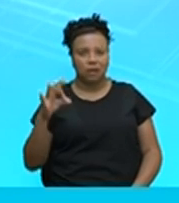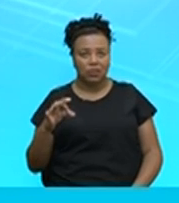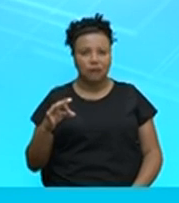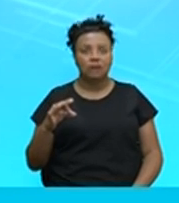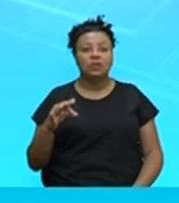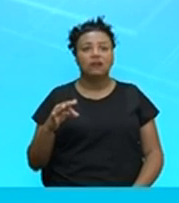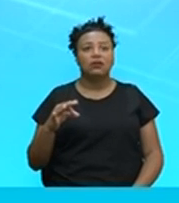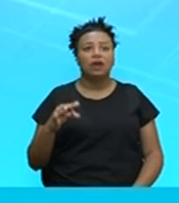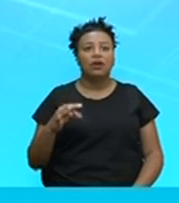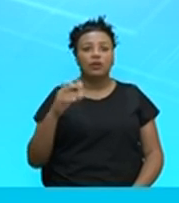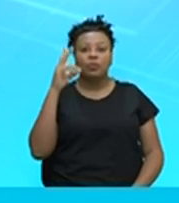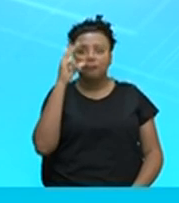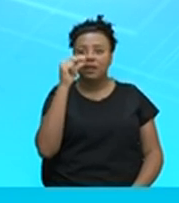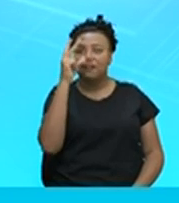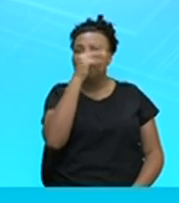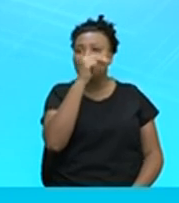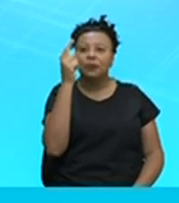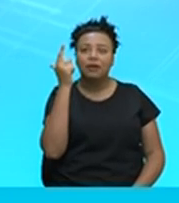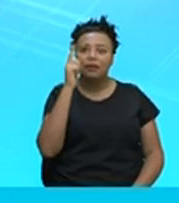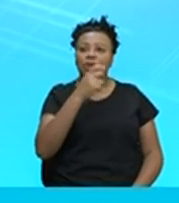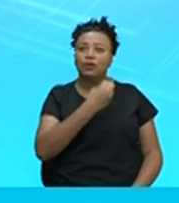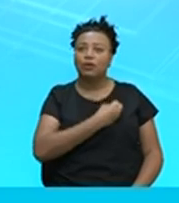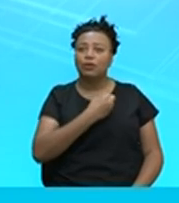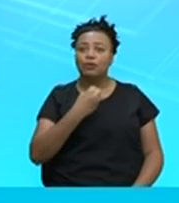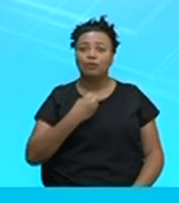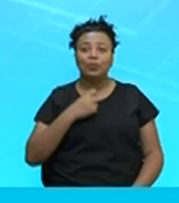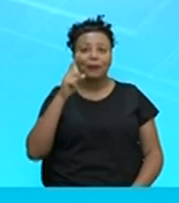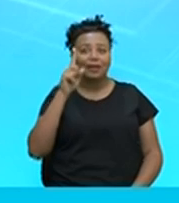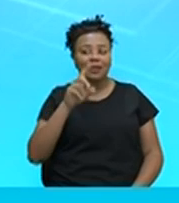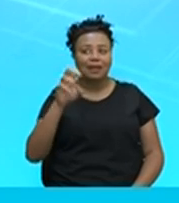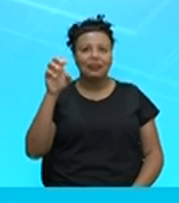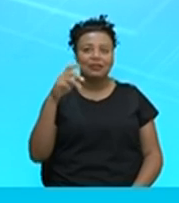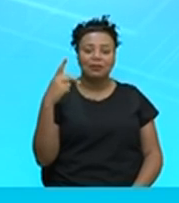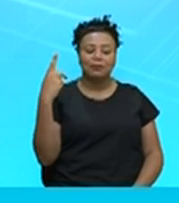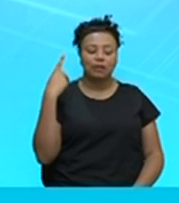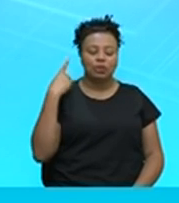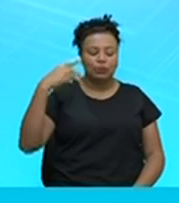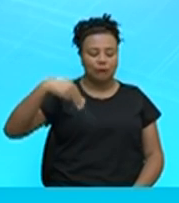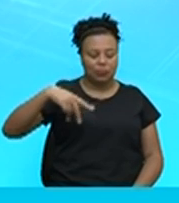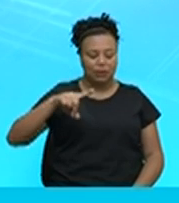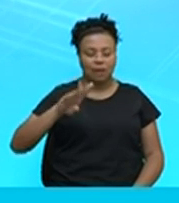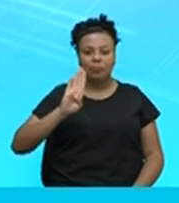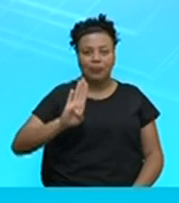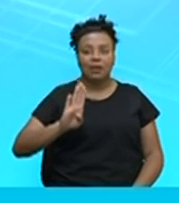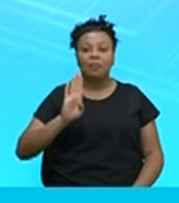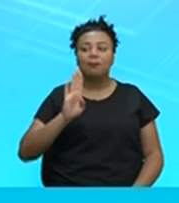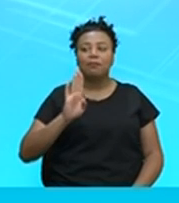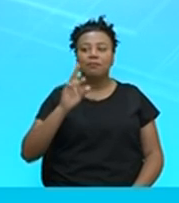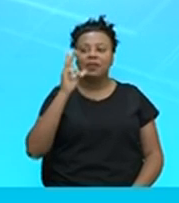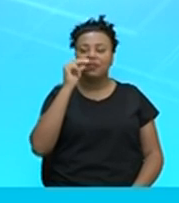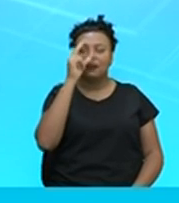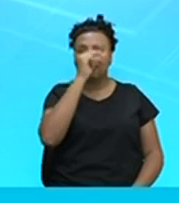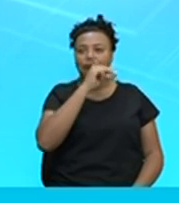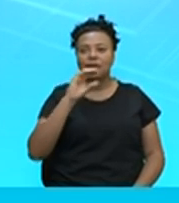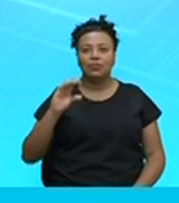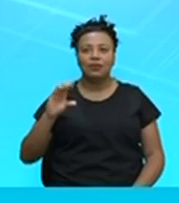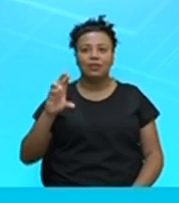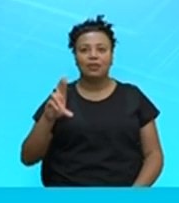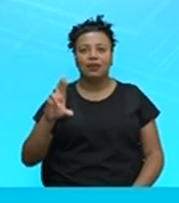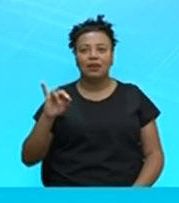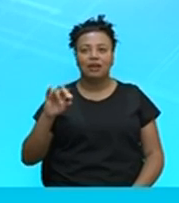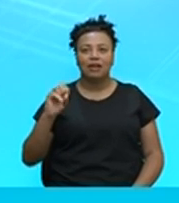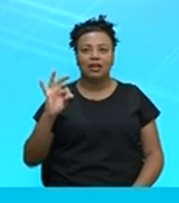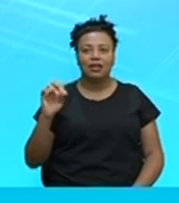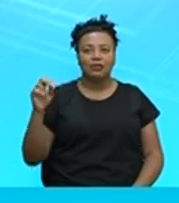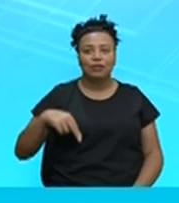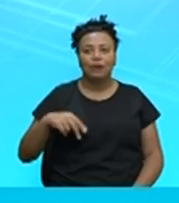99,64%. E o prefeito eleito é o número 15, MDB, prefeito Christian. Eu vou dar aqui um